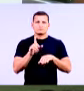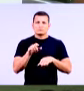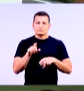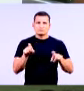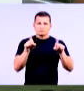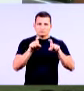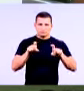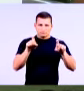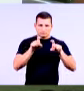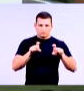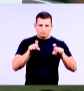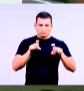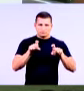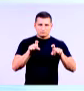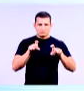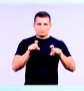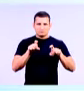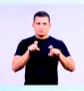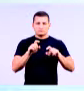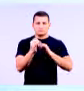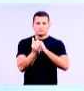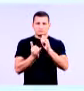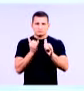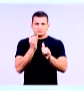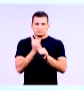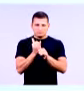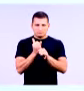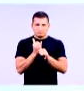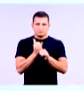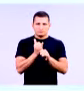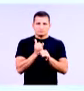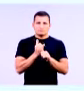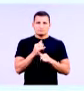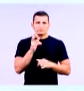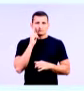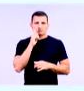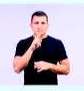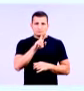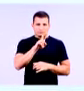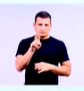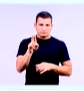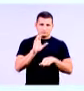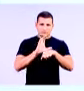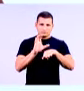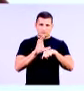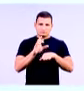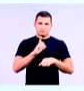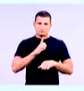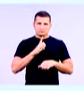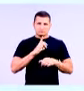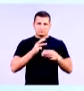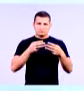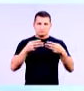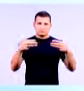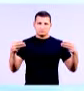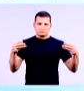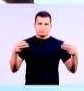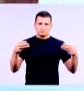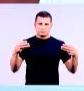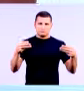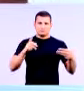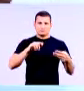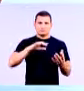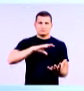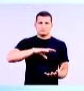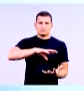Informática para a Internet. Para a Internet. Então, veja bem, você já vê que no nome do curso existe uma rede. A rede mundial